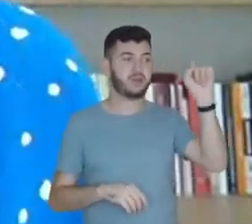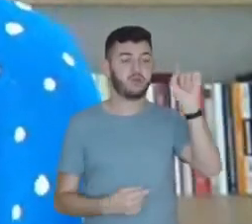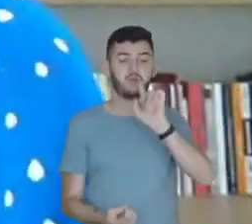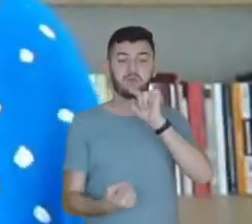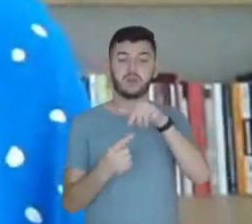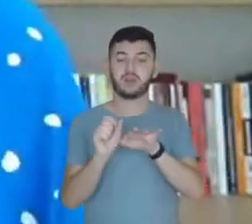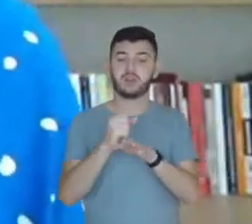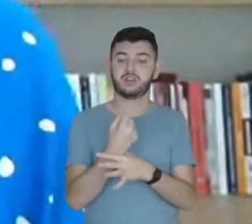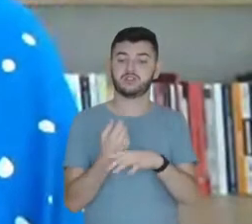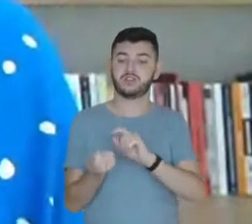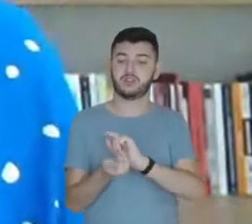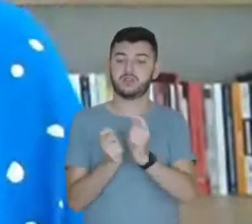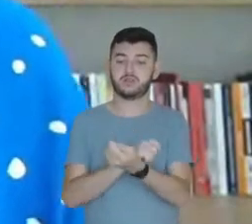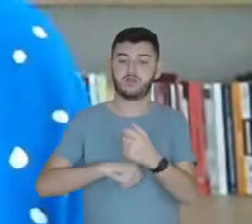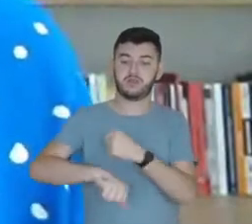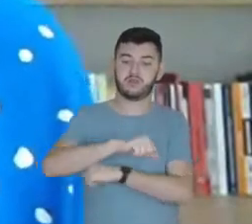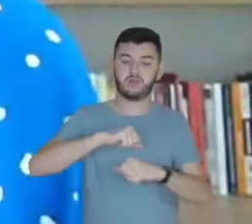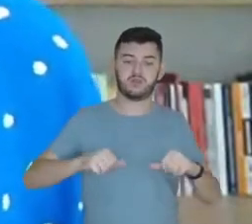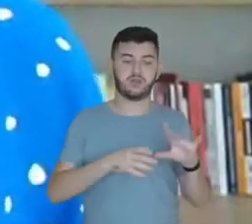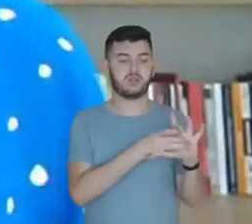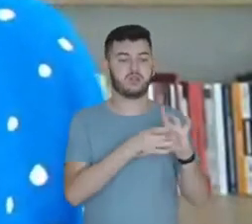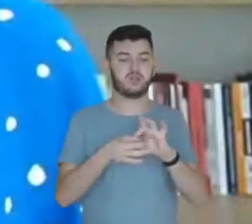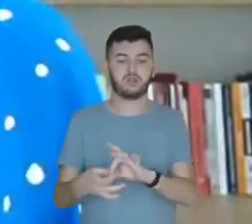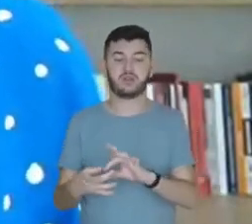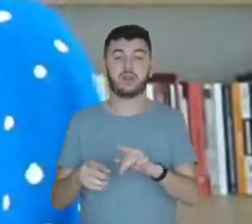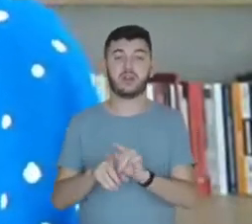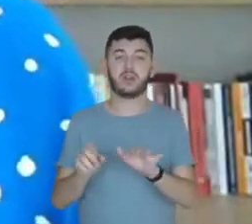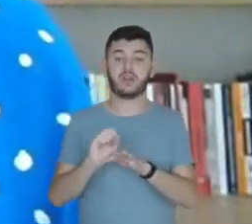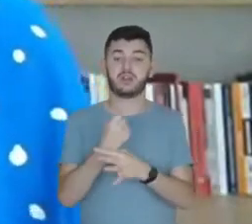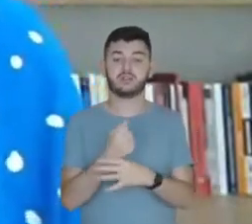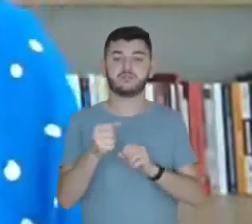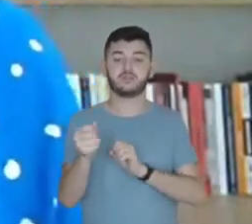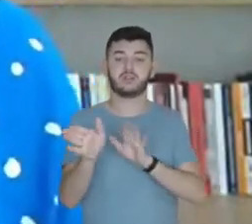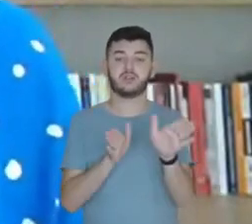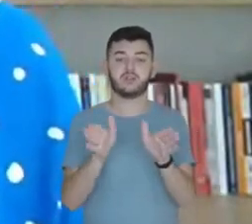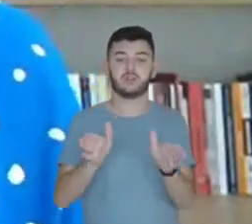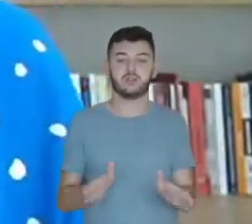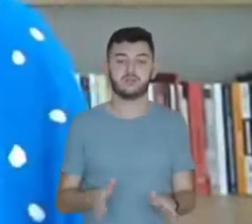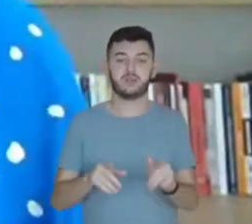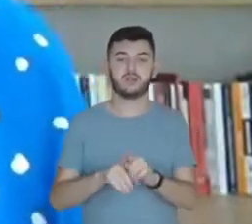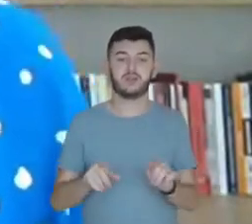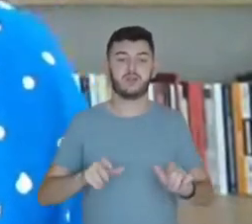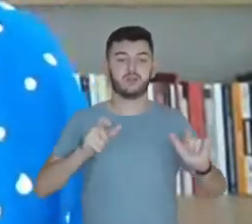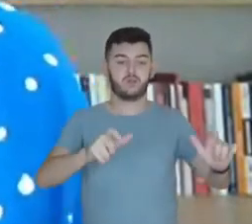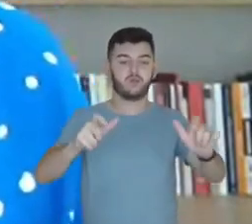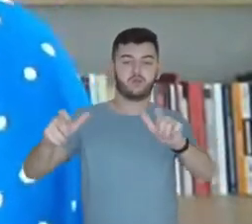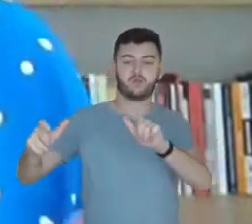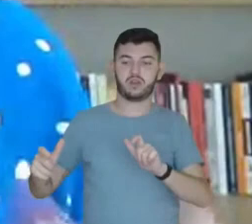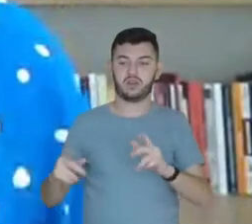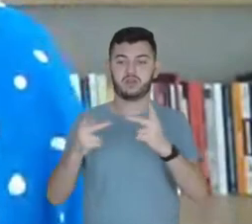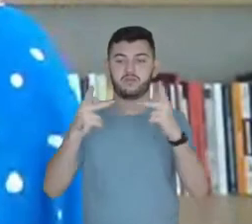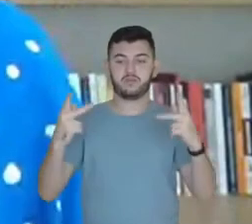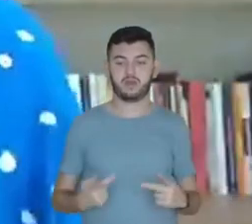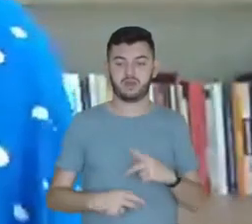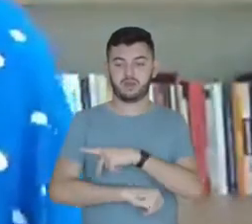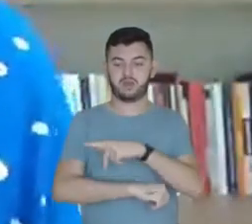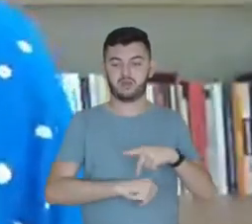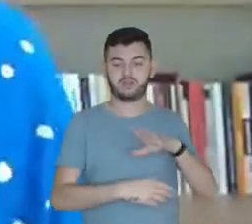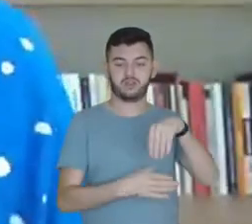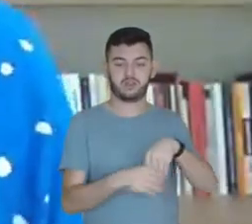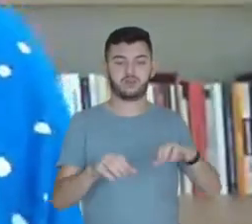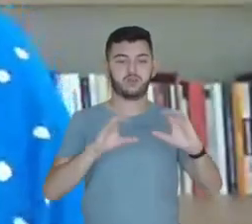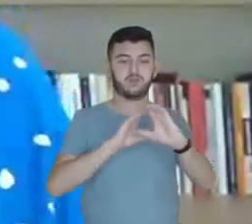contexto, ou seja, a mudança do meio, a garantia da acessibilidade física, pedagógica, nas comunicações,